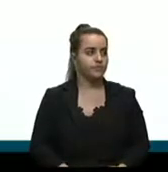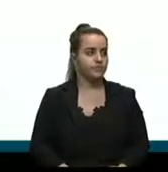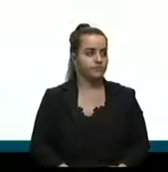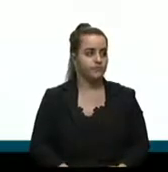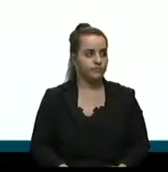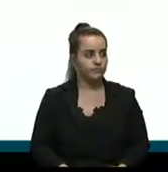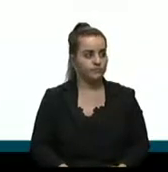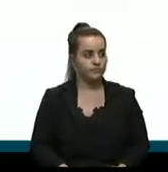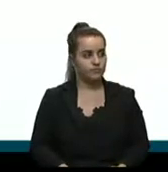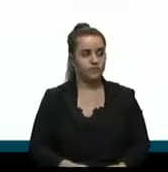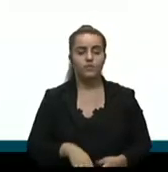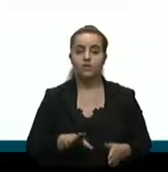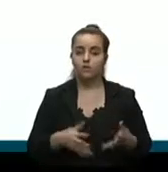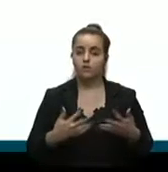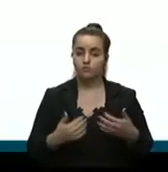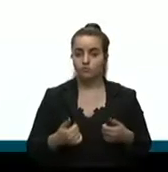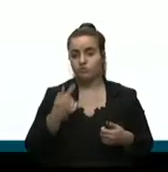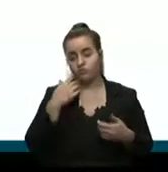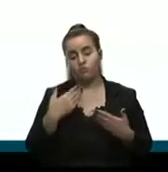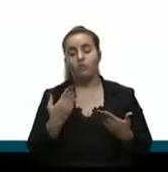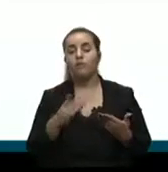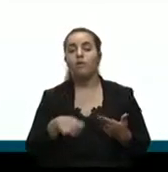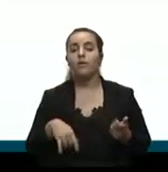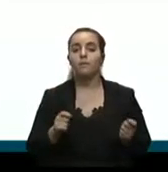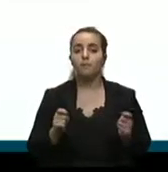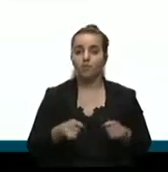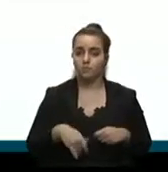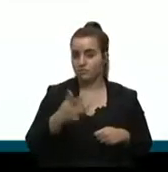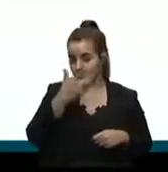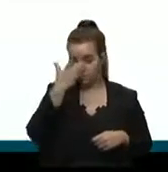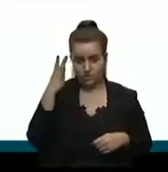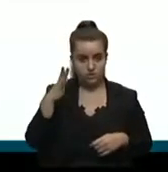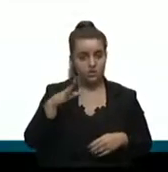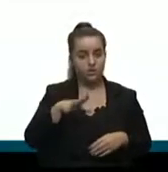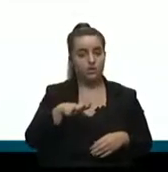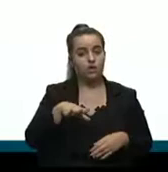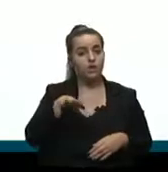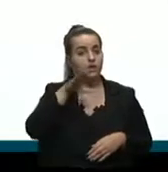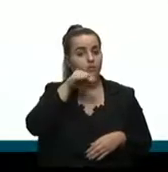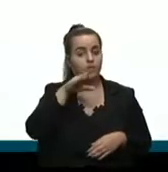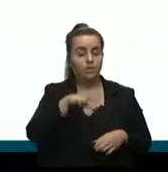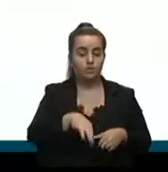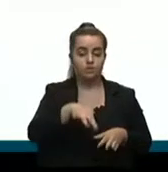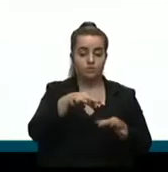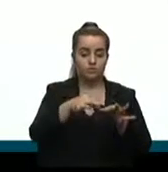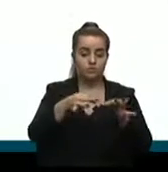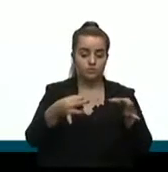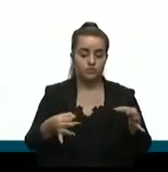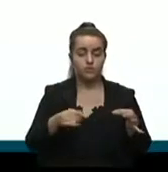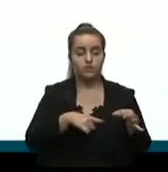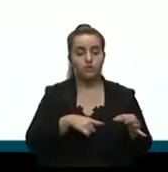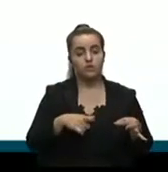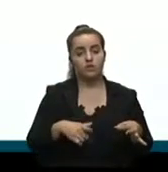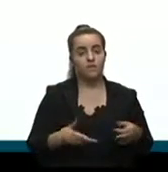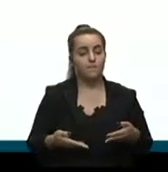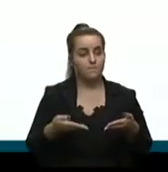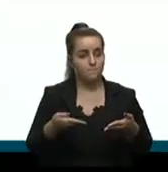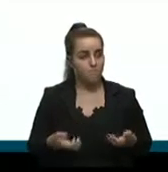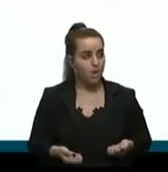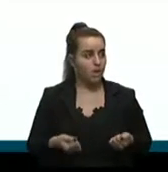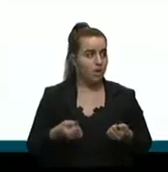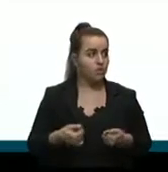55%. Agora vamos determinar a probabilidade de um funcionário sorteado ter 70 quilos ou